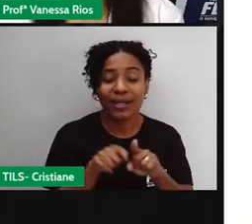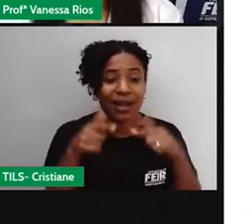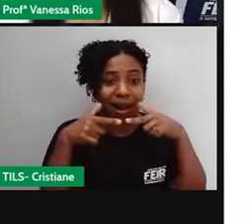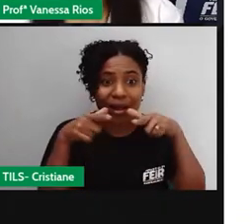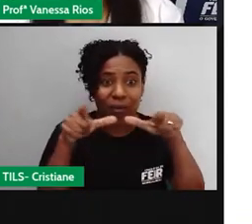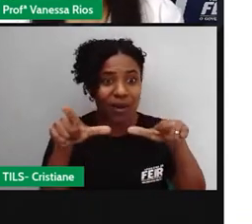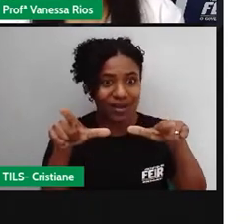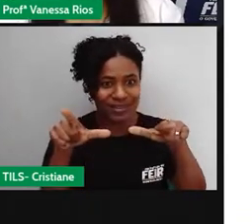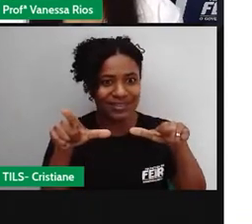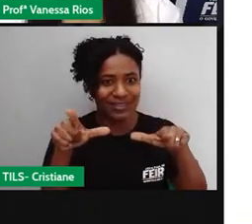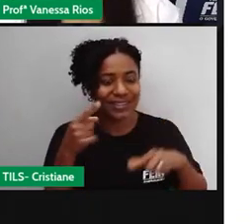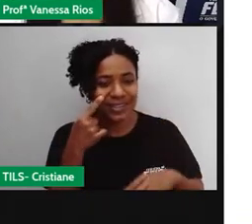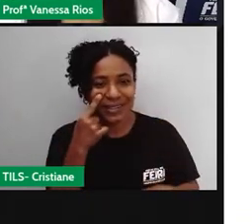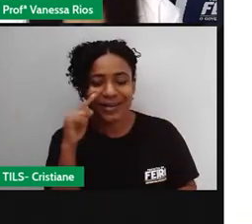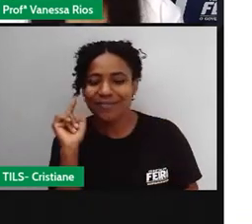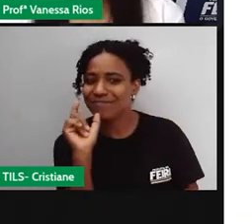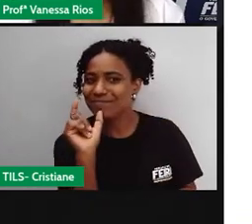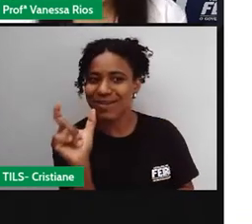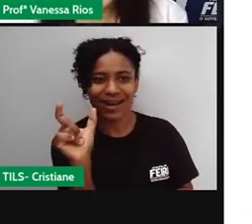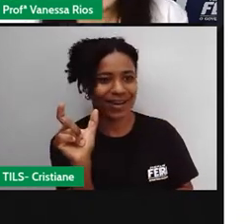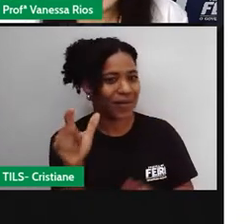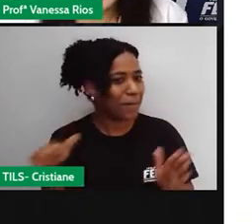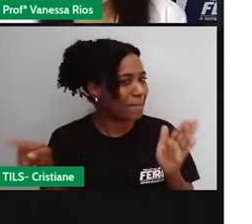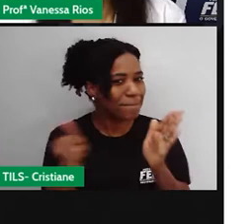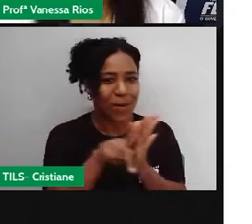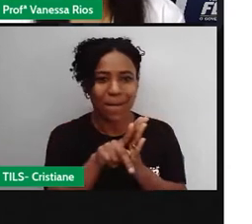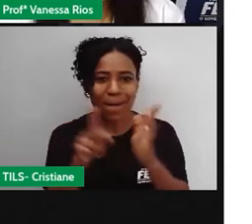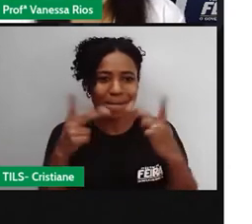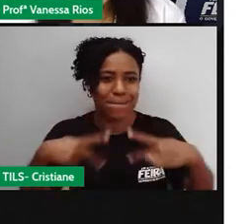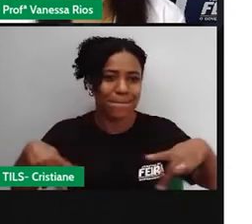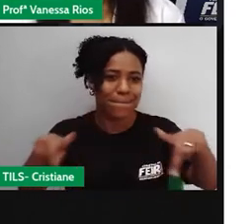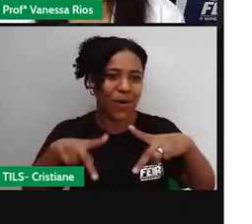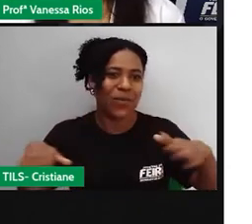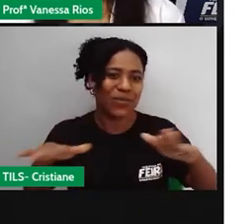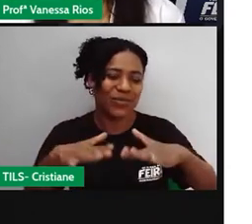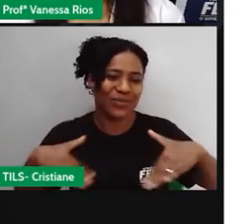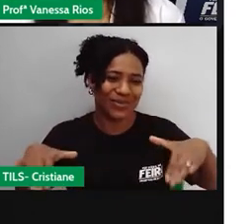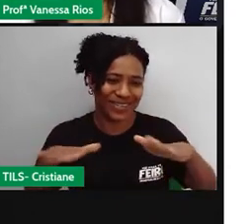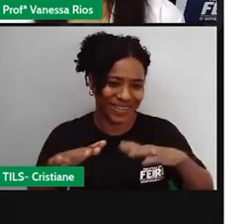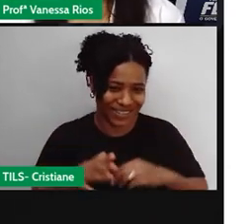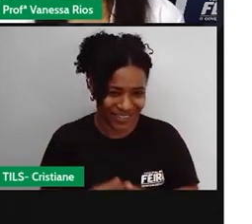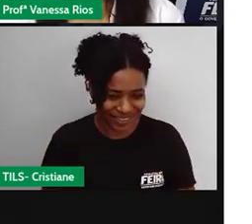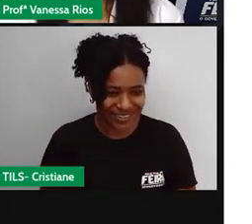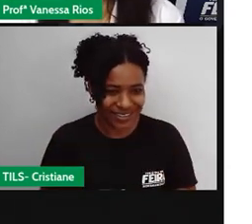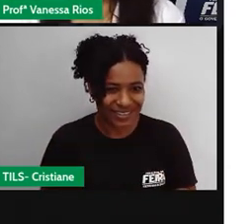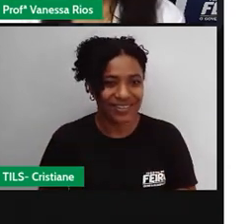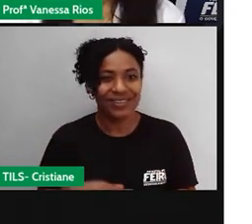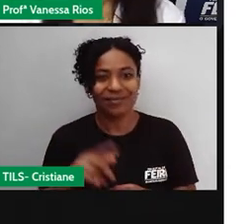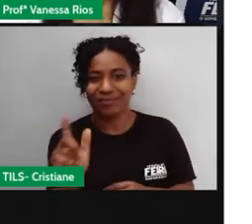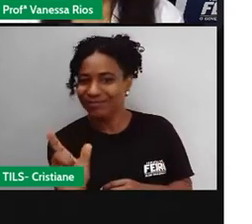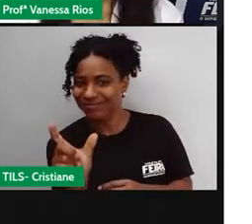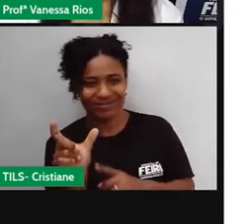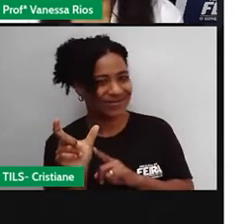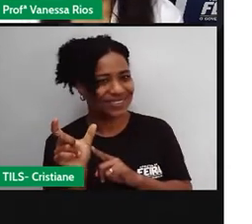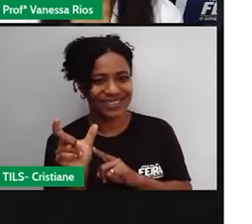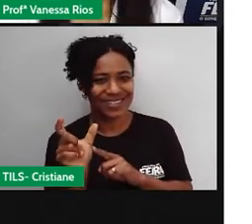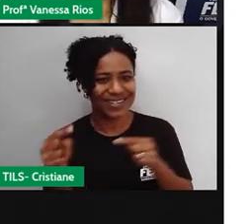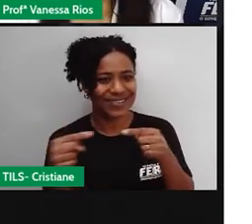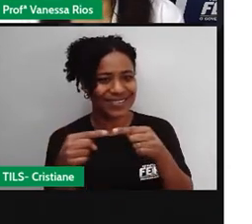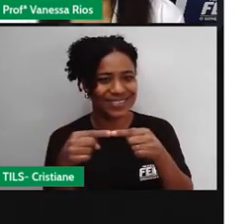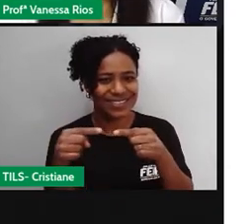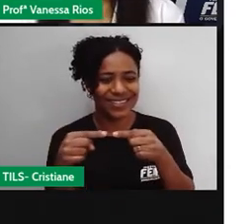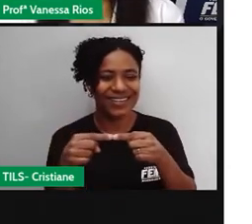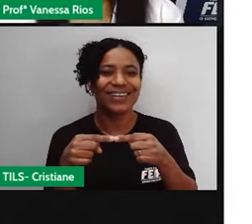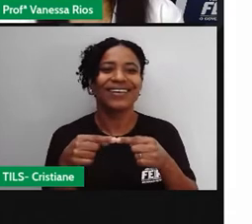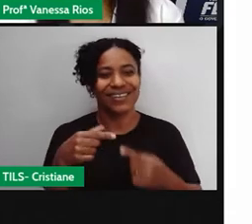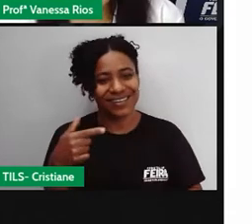em palavras e expressões que são populares, né? Típicas das expressões populares nordestinas quando